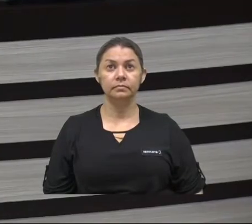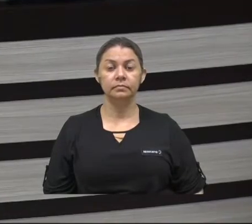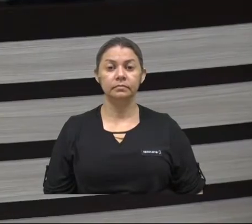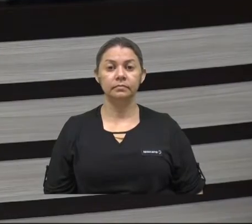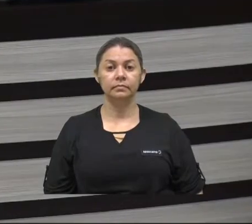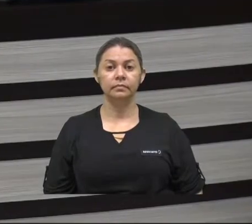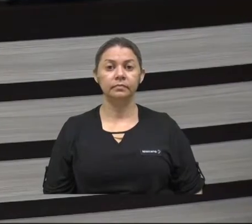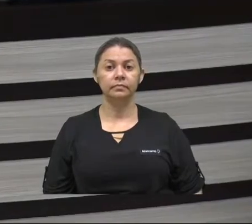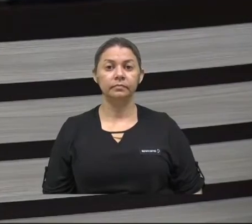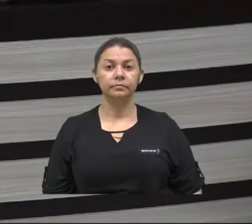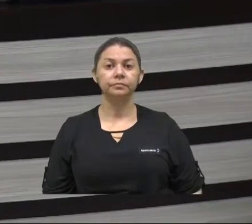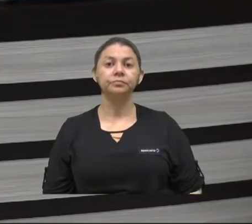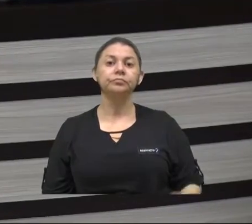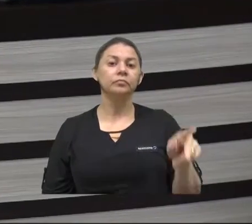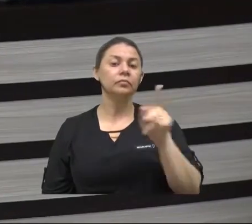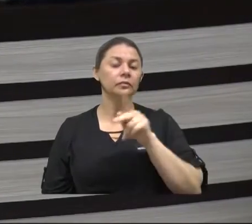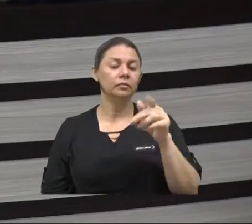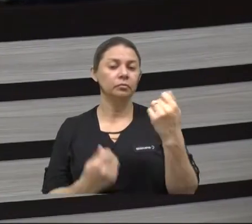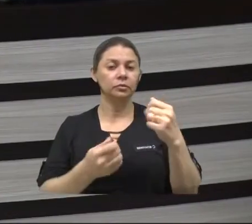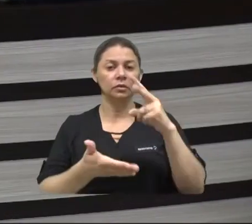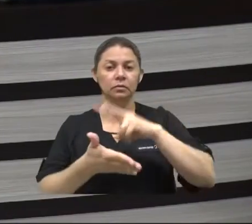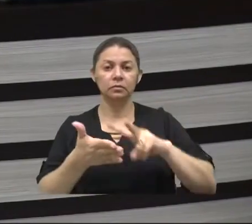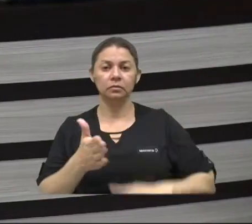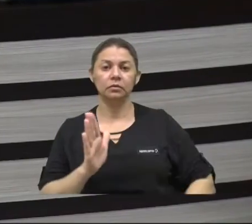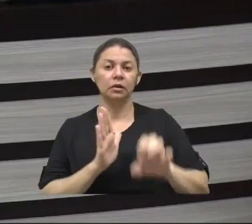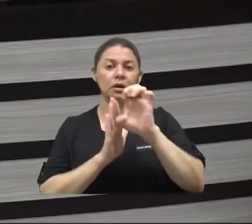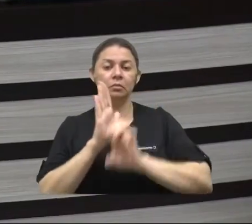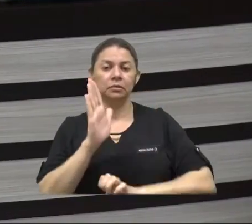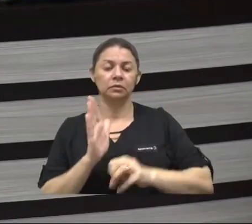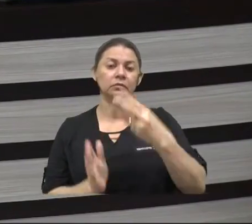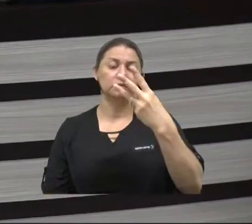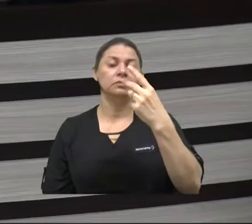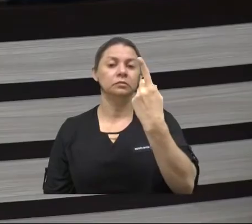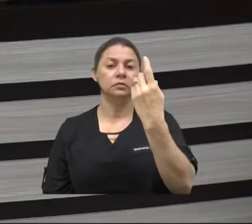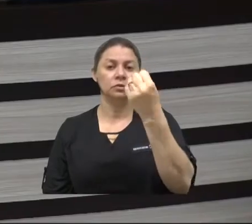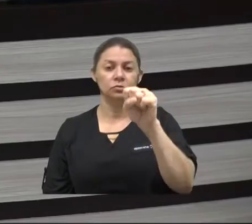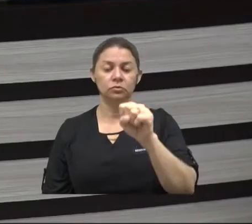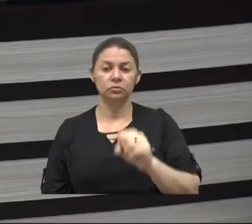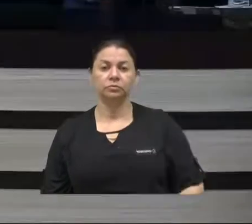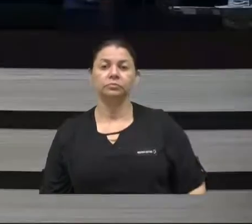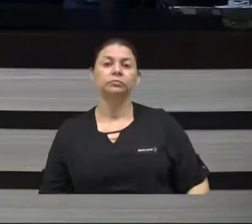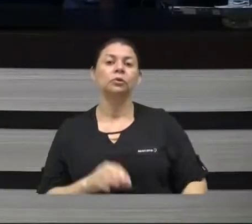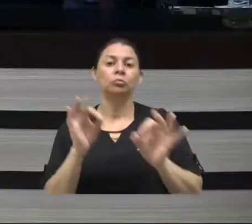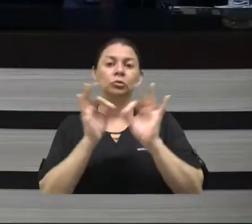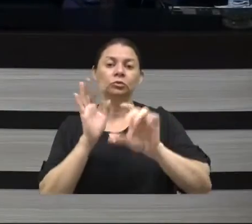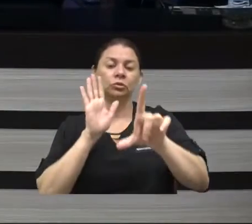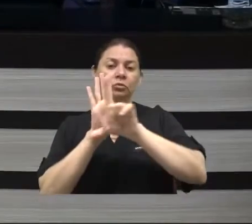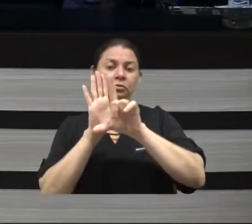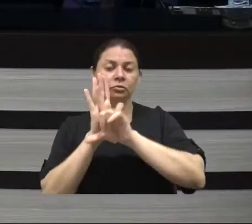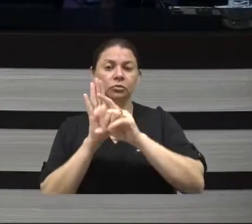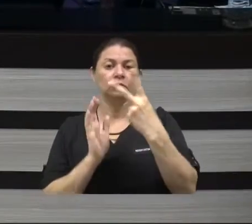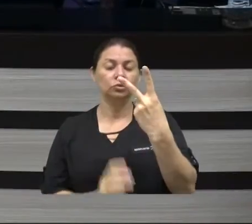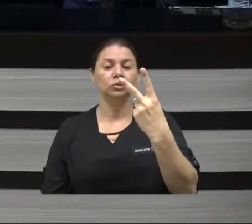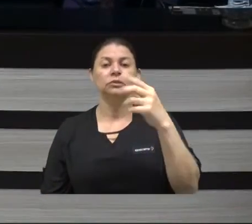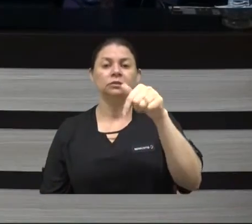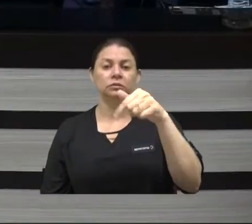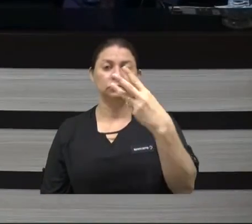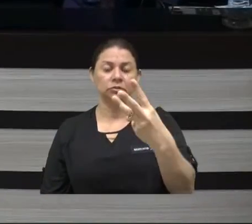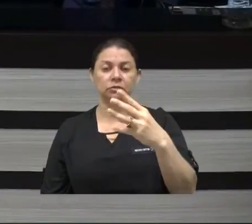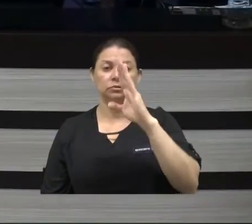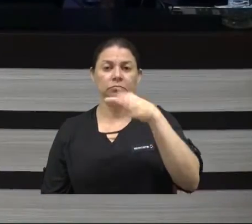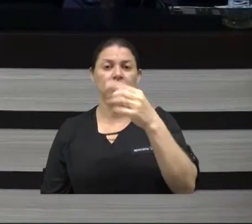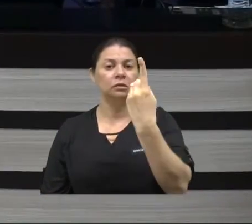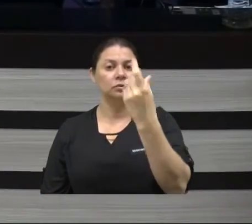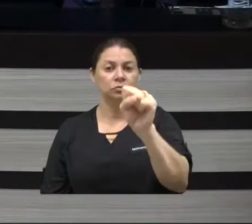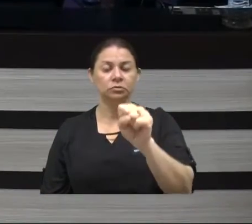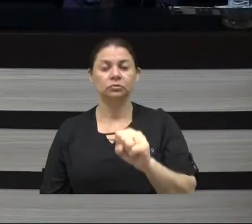Presidente, a matéria a ser lida. Pois não. Emenda número 318 ao projeto de lei número 273/2018, de autoria do nobre